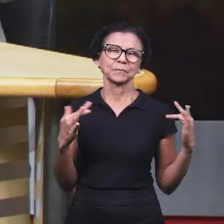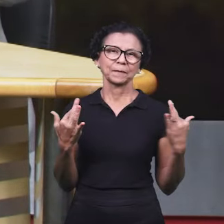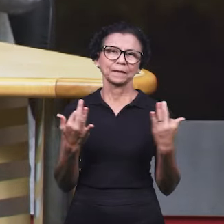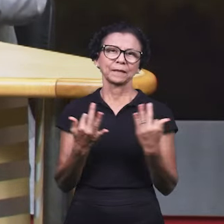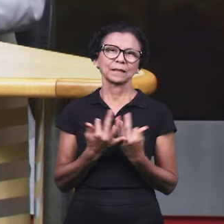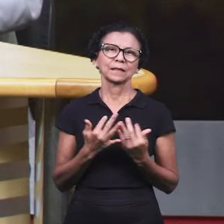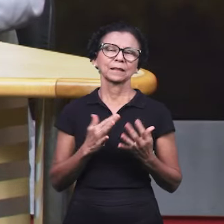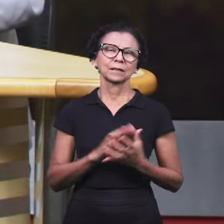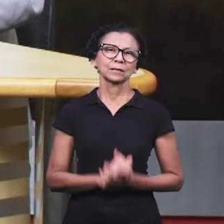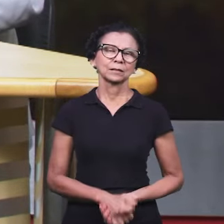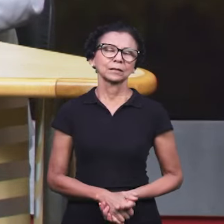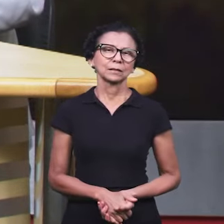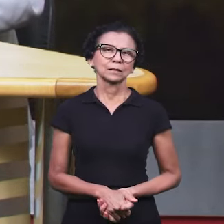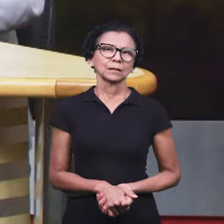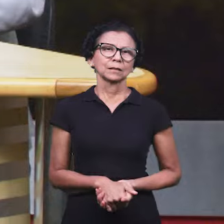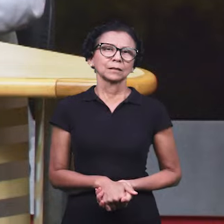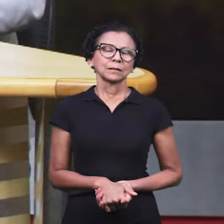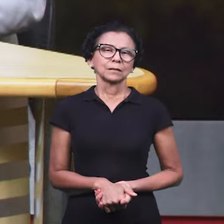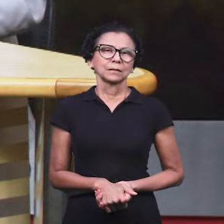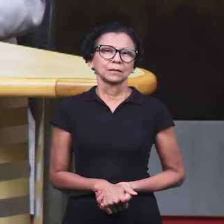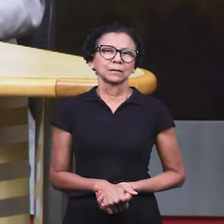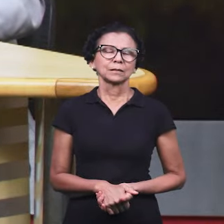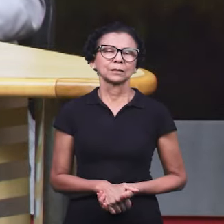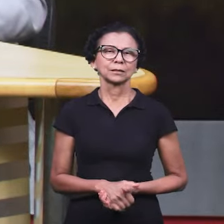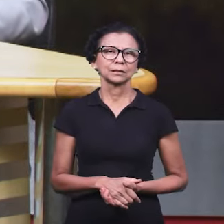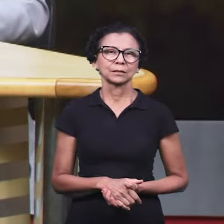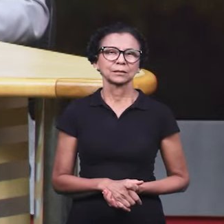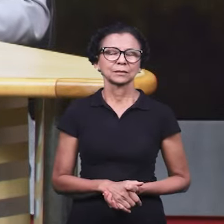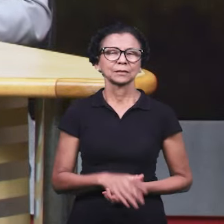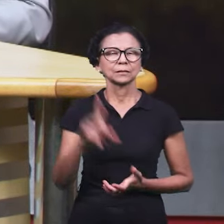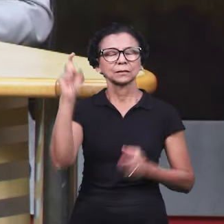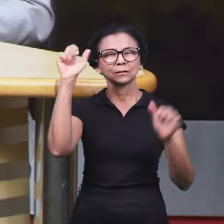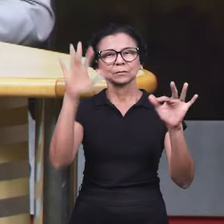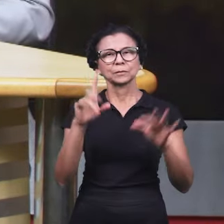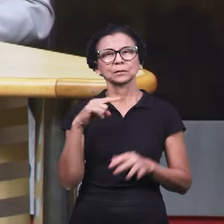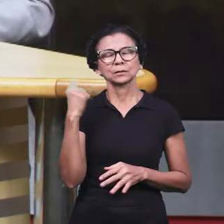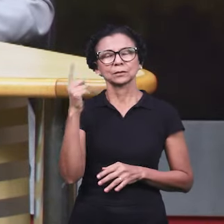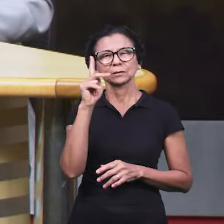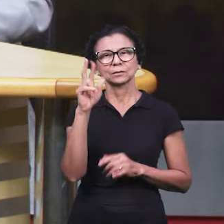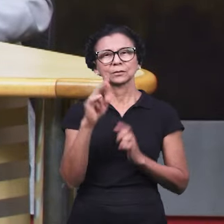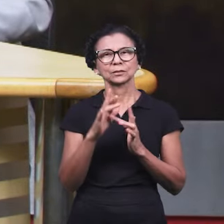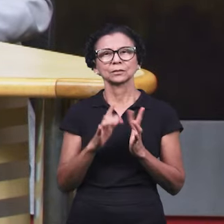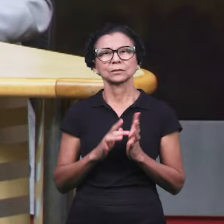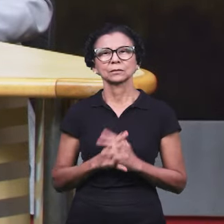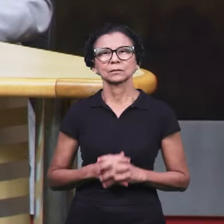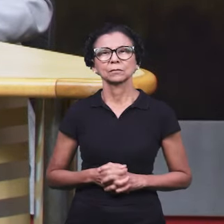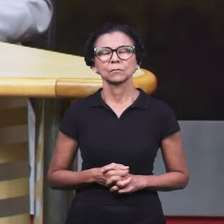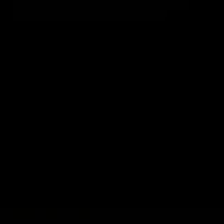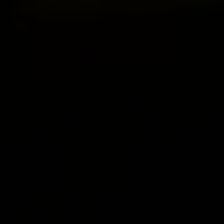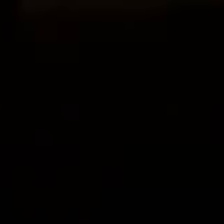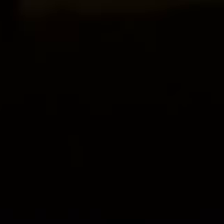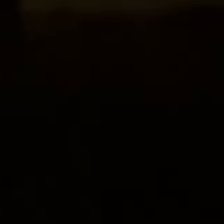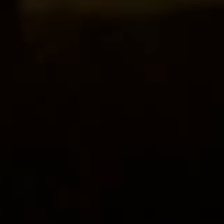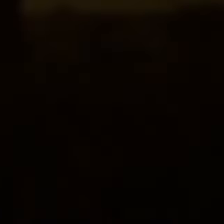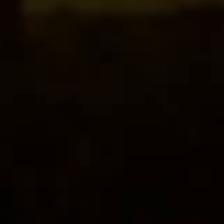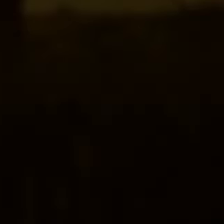depois a gente tem o programa anunciando o Evangelho Eterno Deus abençoe a todos a paz do Senhor